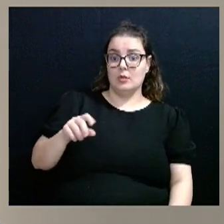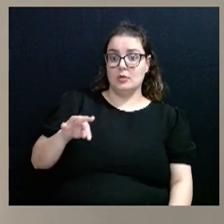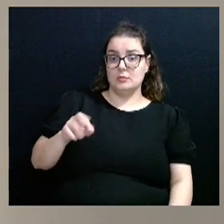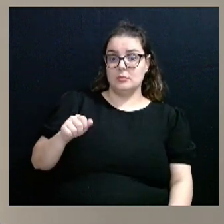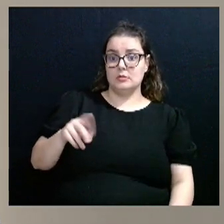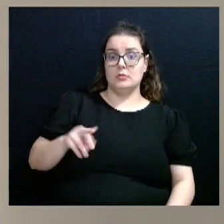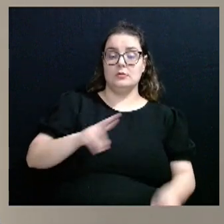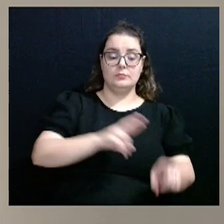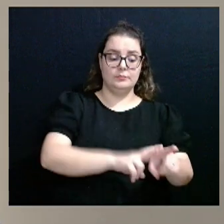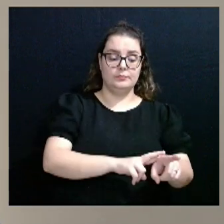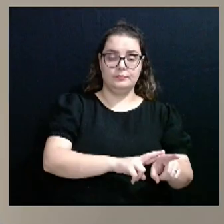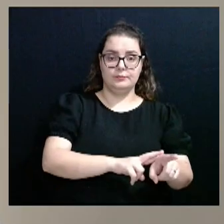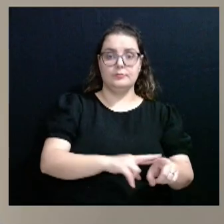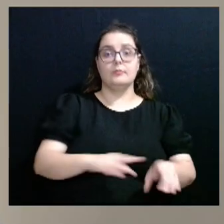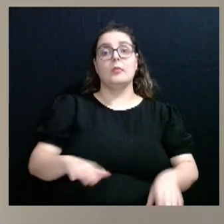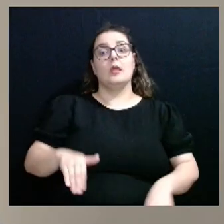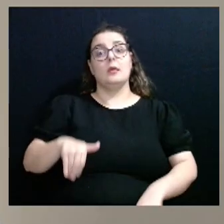traz